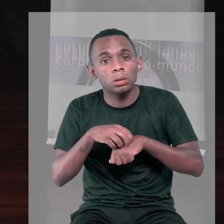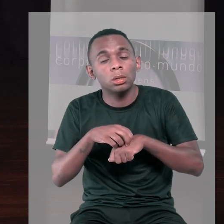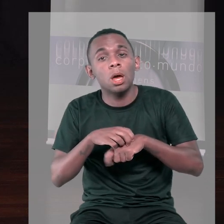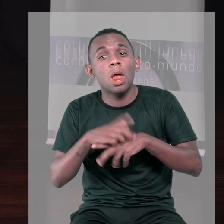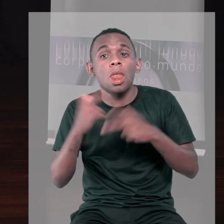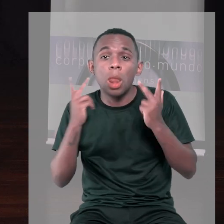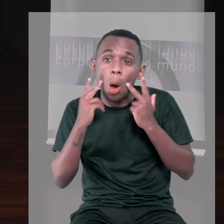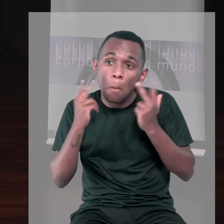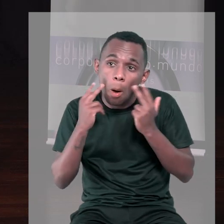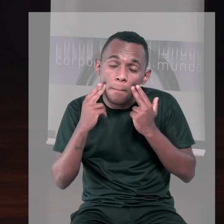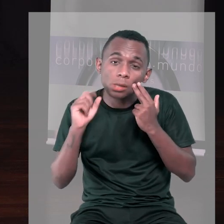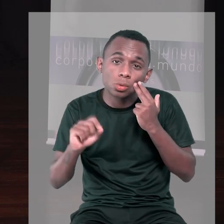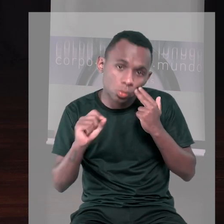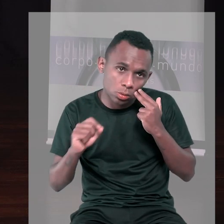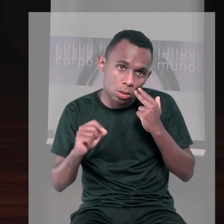extermínio. Não é?